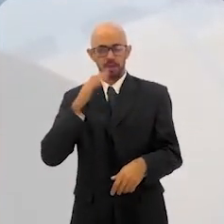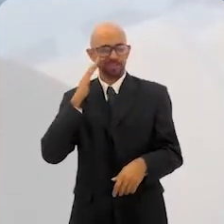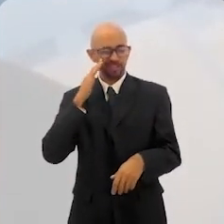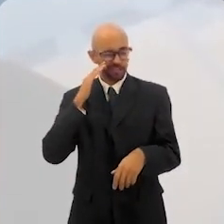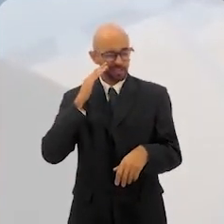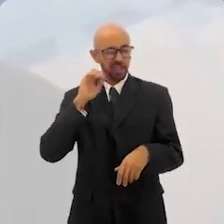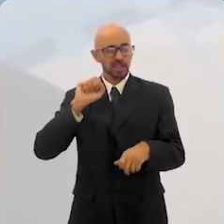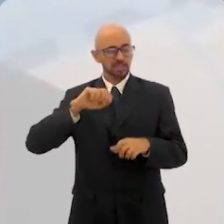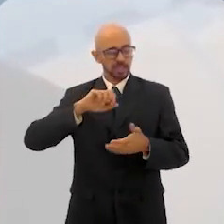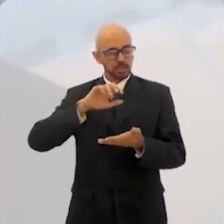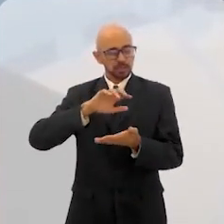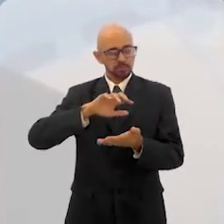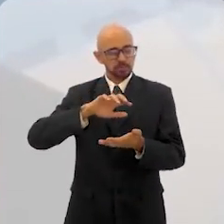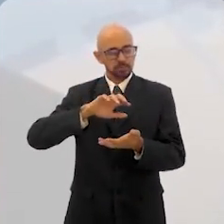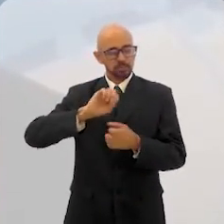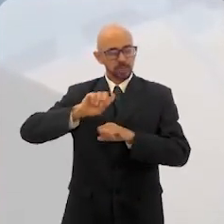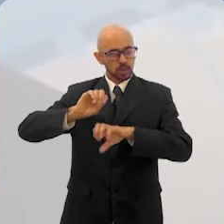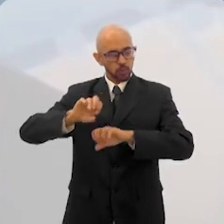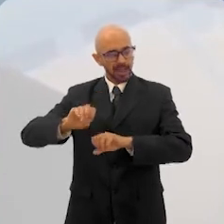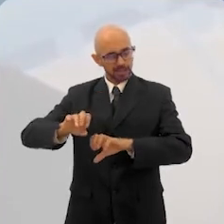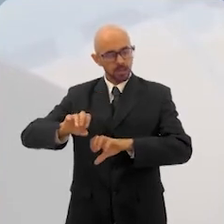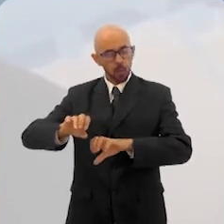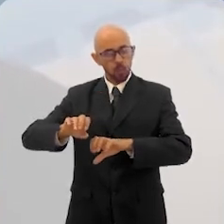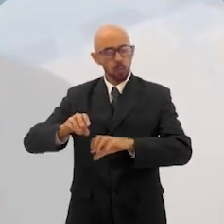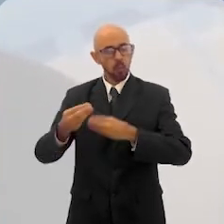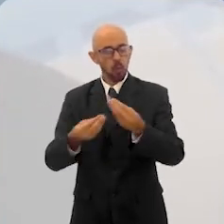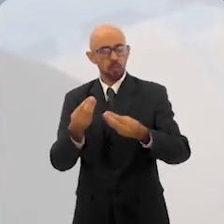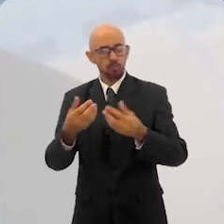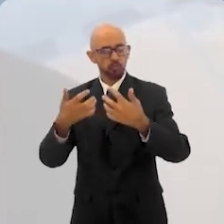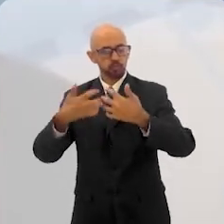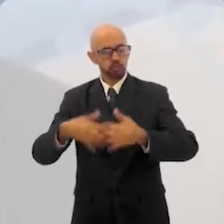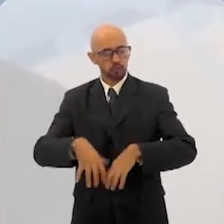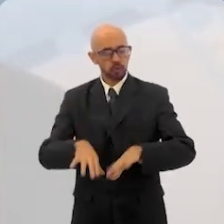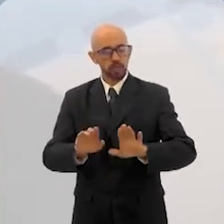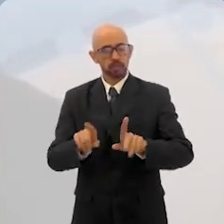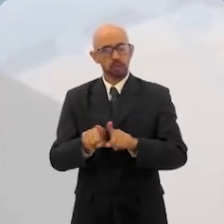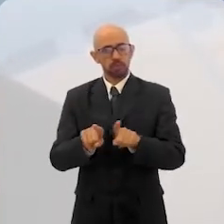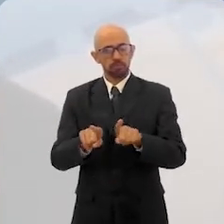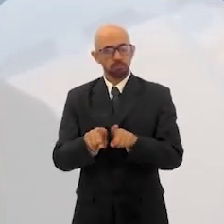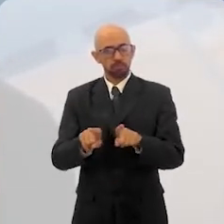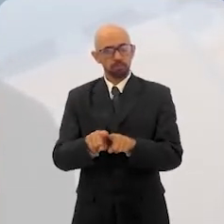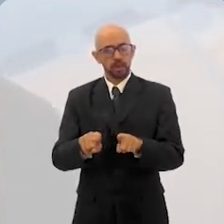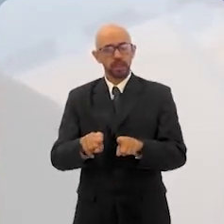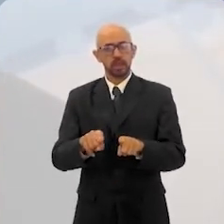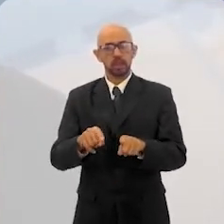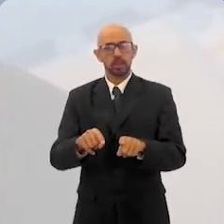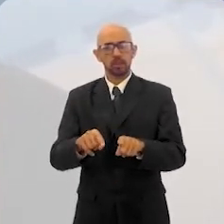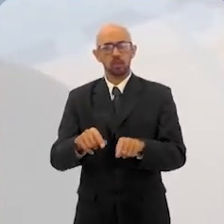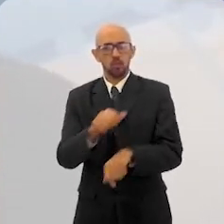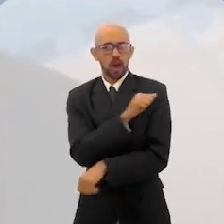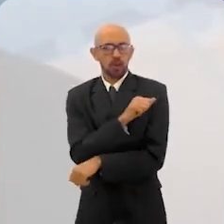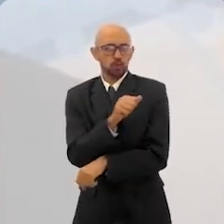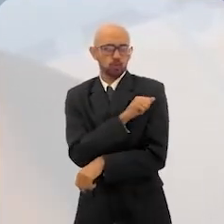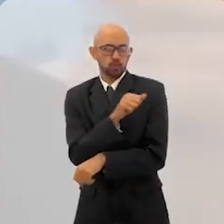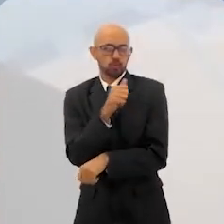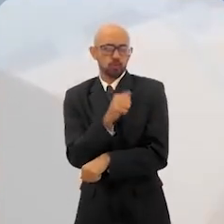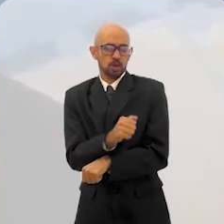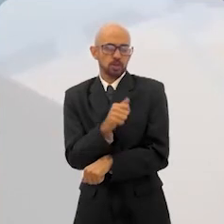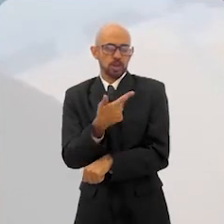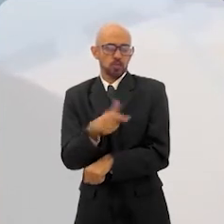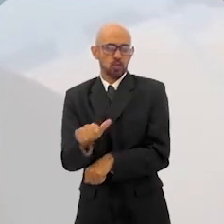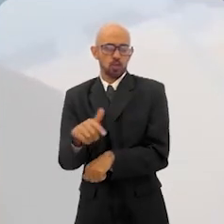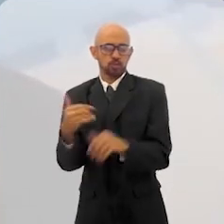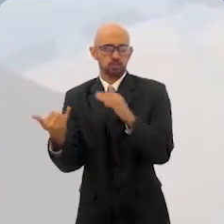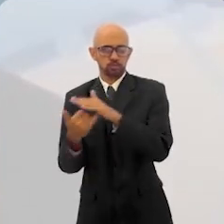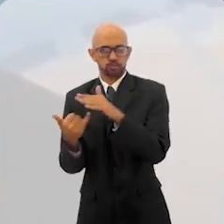distribuição da educação profissional. Entender melhor itinerários formativos. O aluno que pode estar numa outra instituição, depois ir para